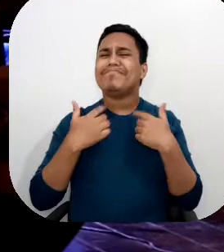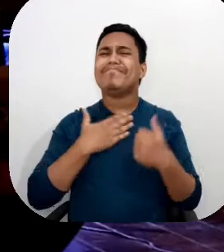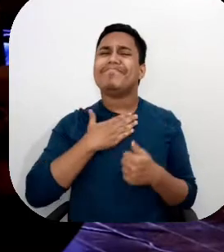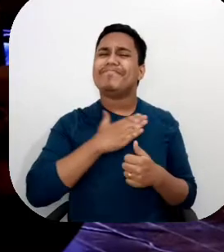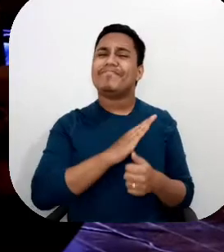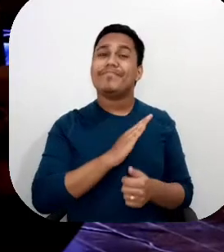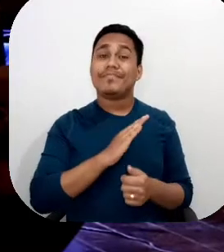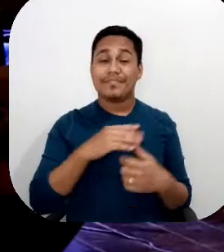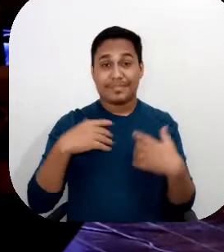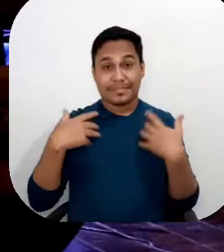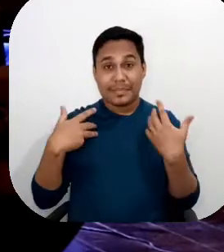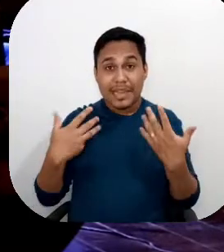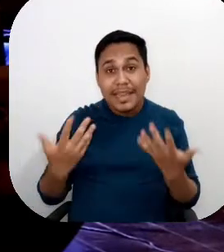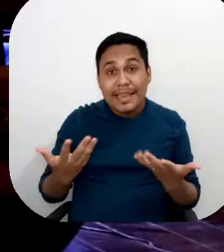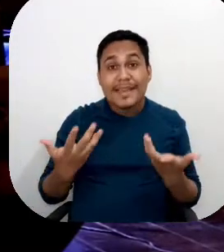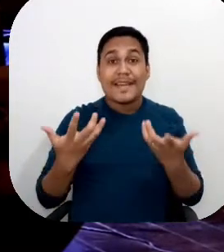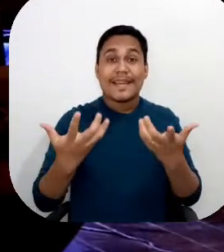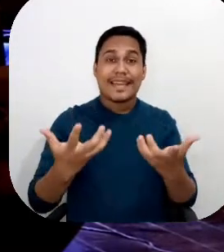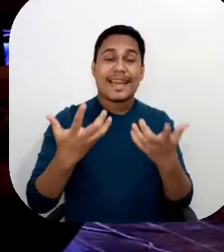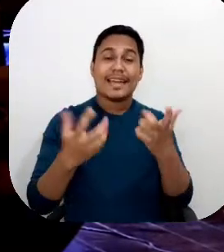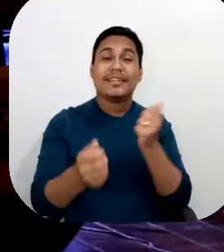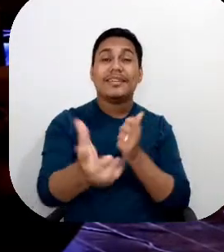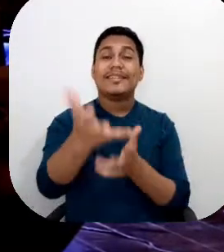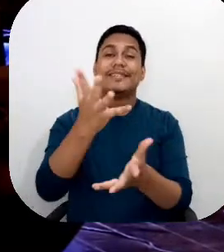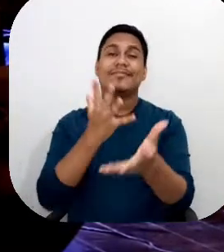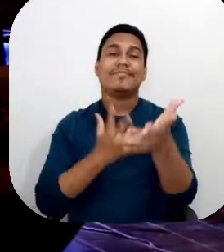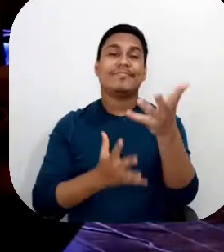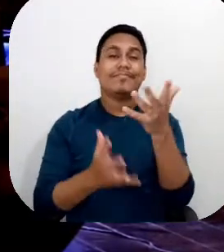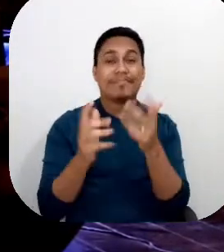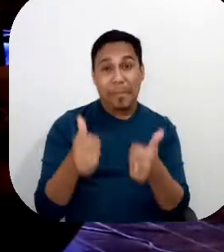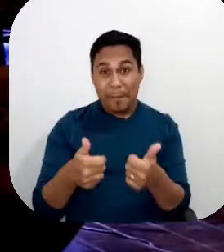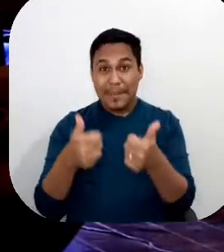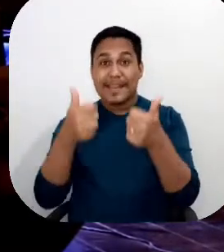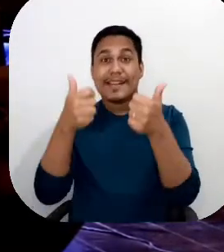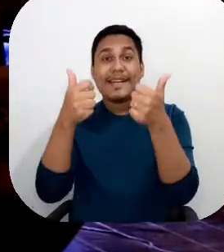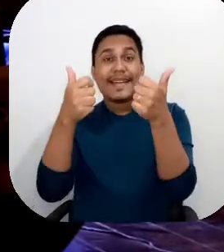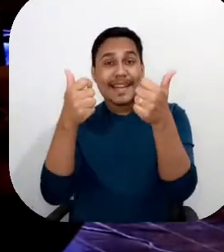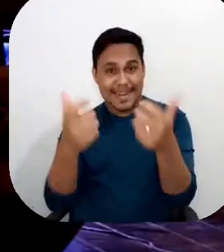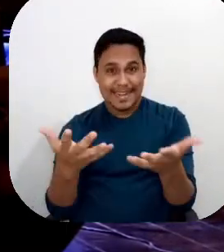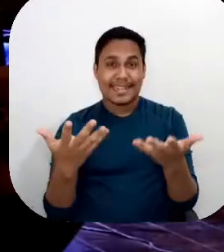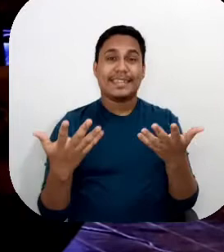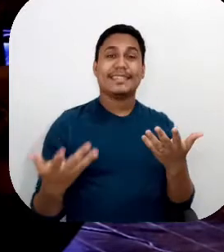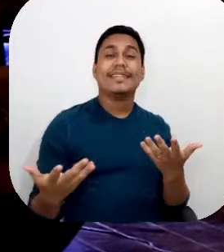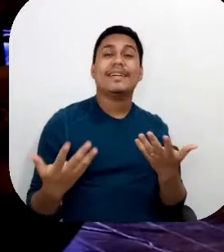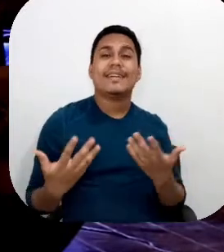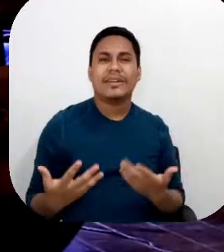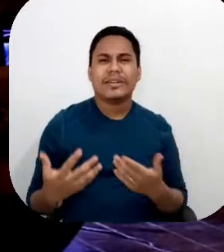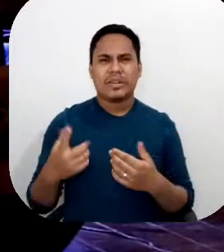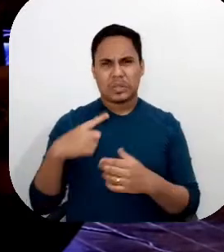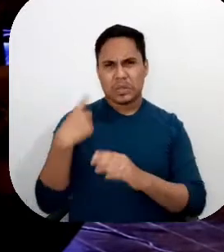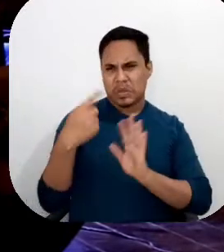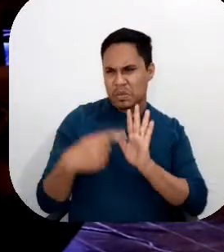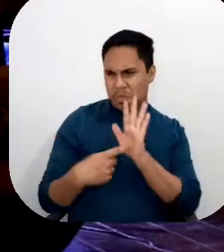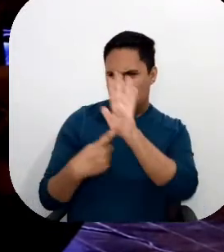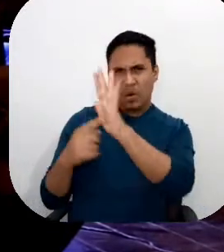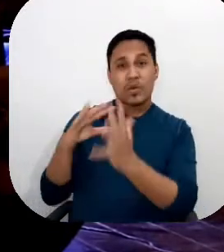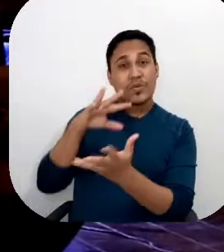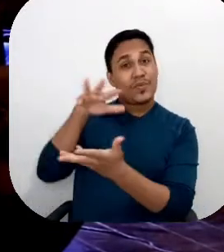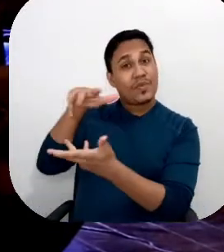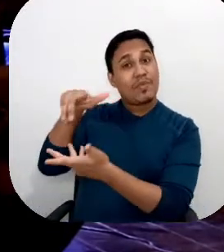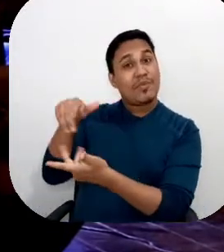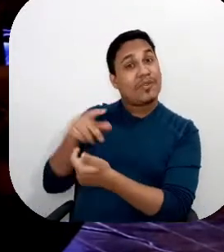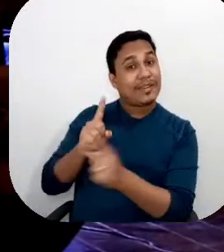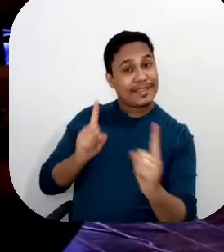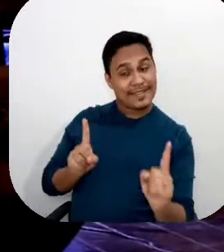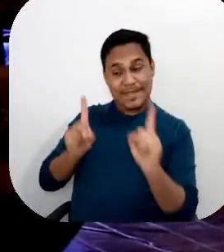capaz. Trocar ideia pra ficar bem, gritar pro mundo que tu